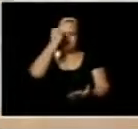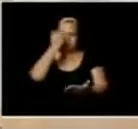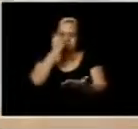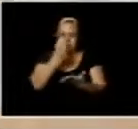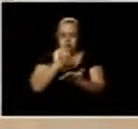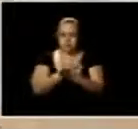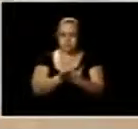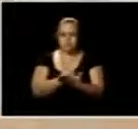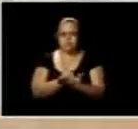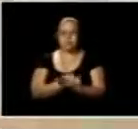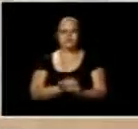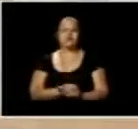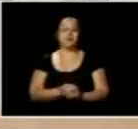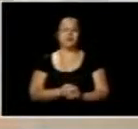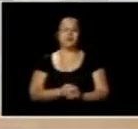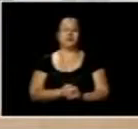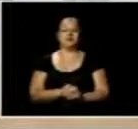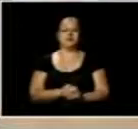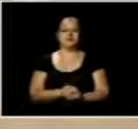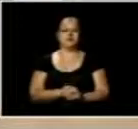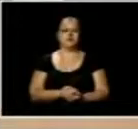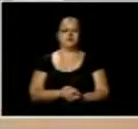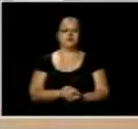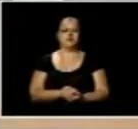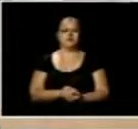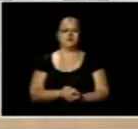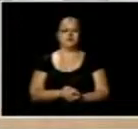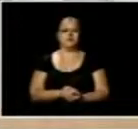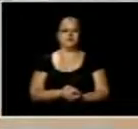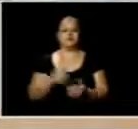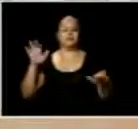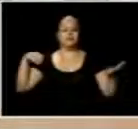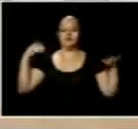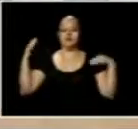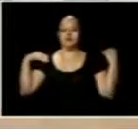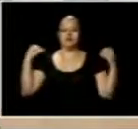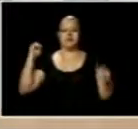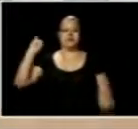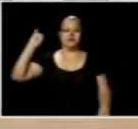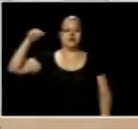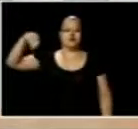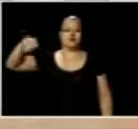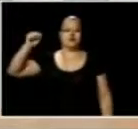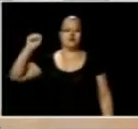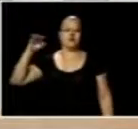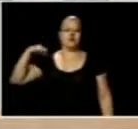coisas para inglês verem. A festa da Imaculada começou.